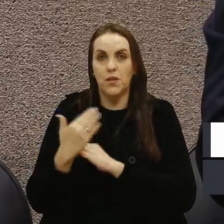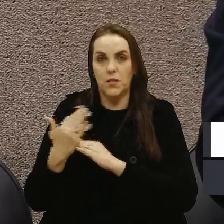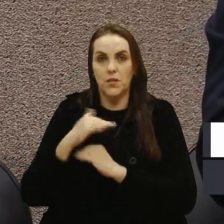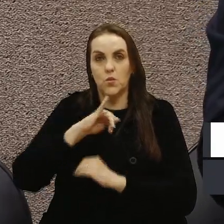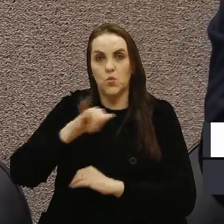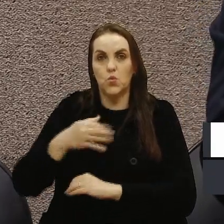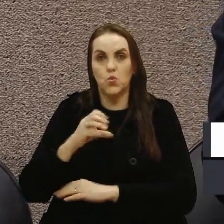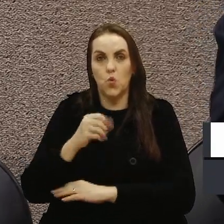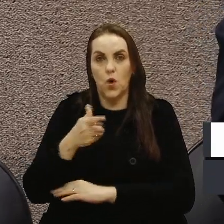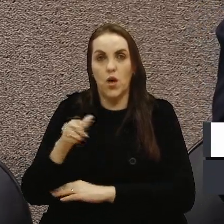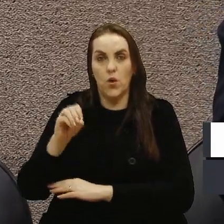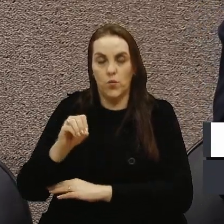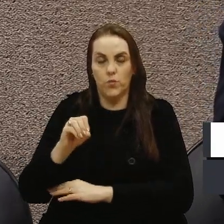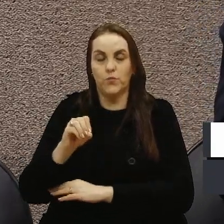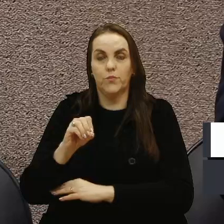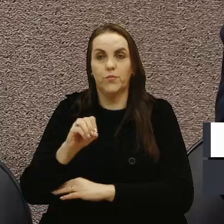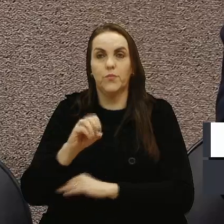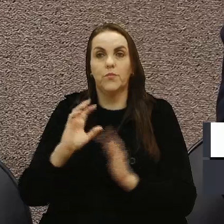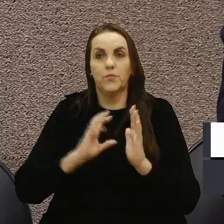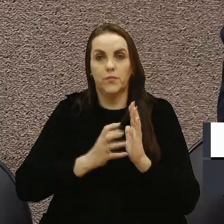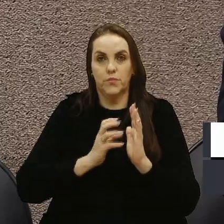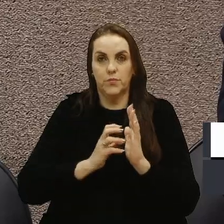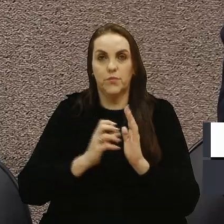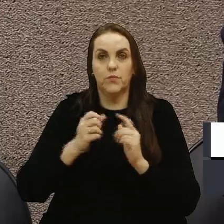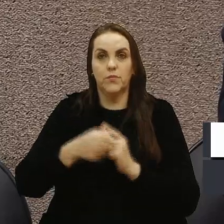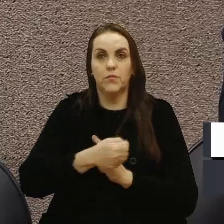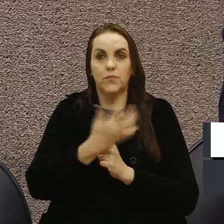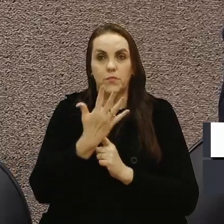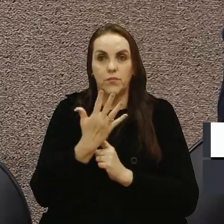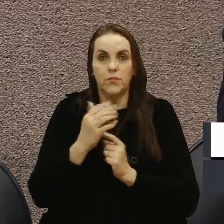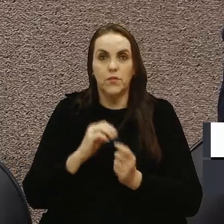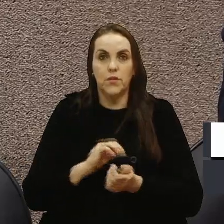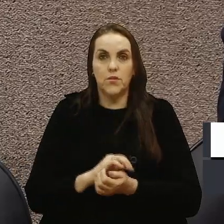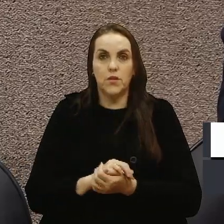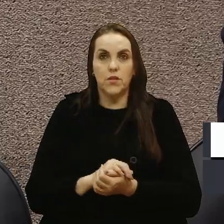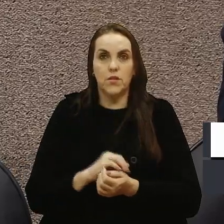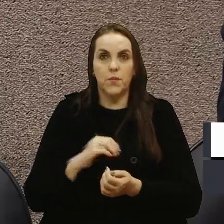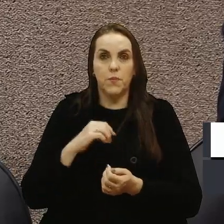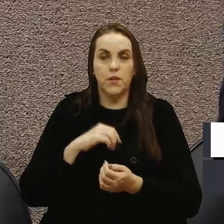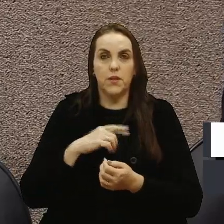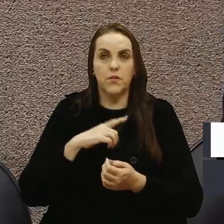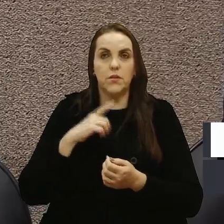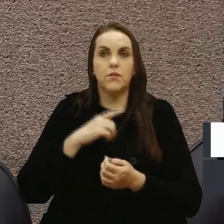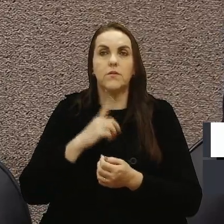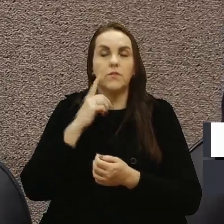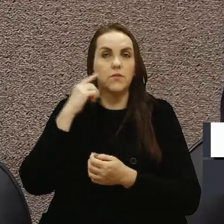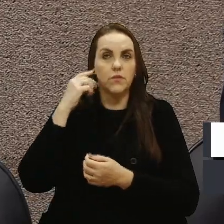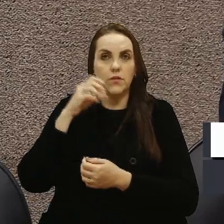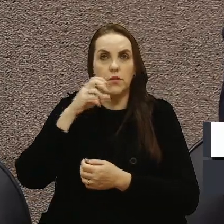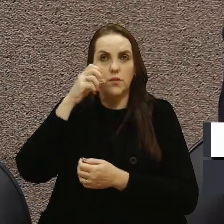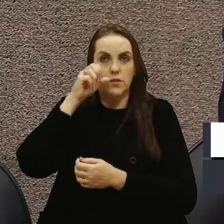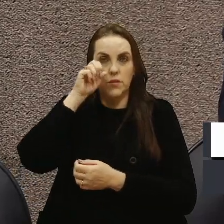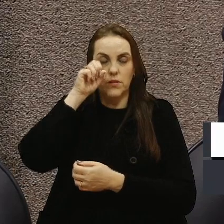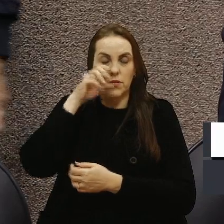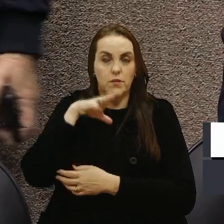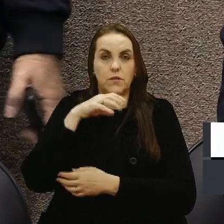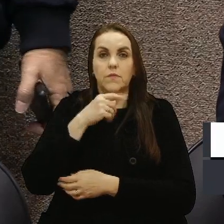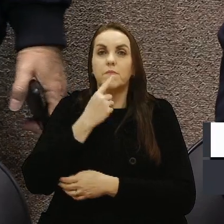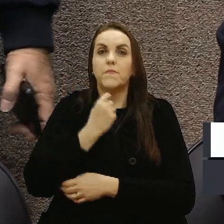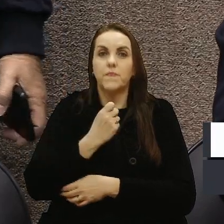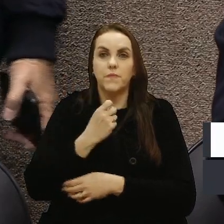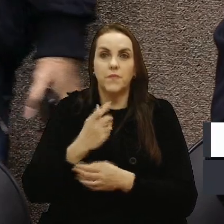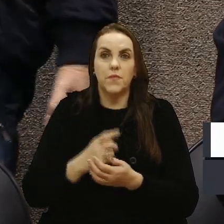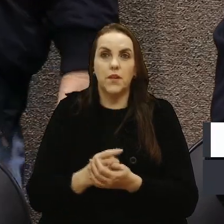do Republicanos, por intermédio dos seus vereadores Sandro Fantinelli, Elisandro Fiuza, João Wes, manifesta as mais sinceras condolências